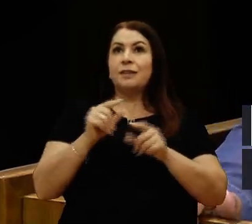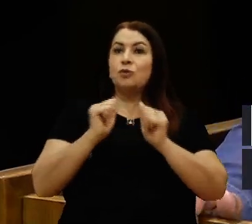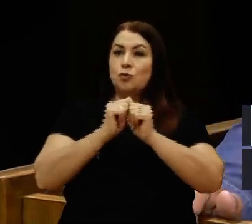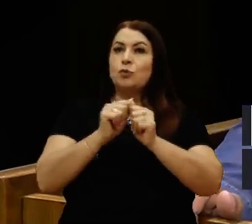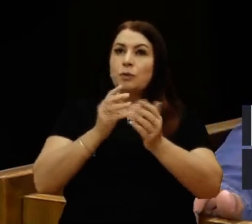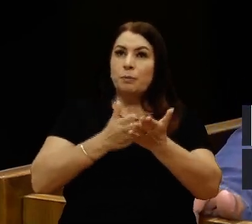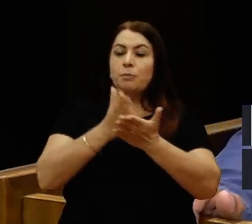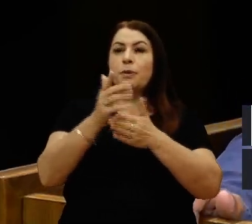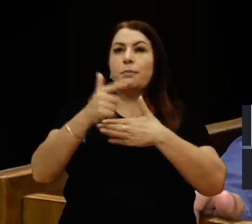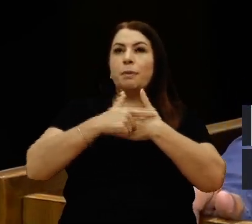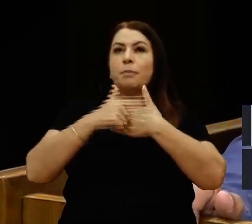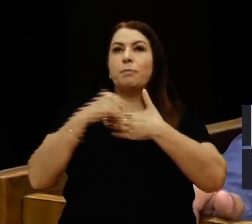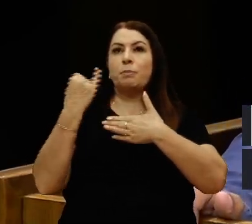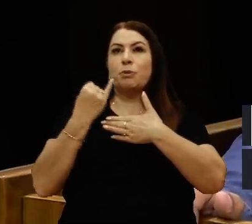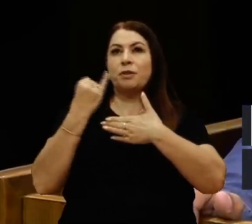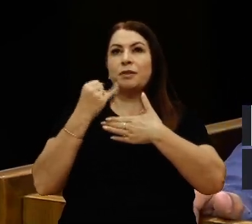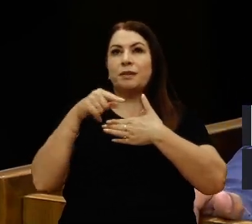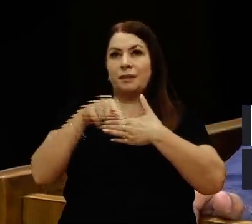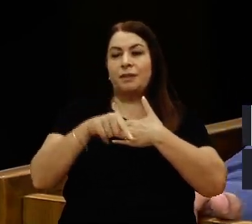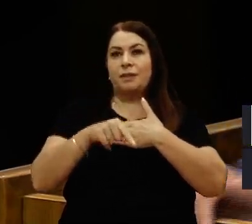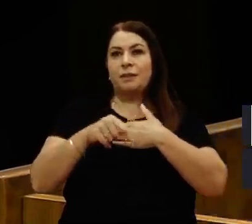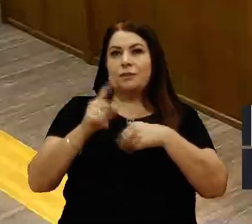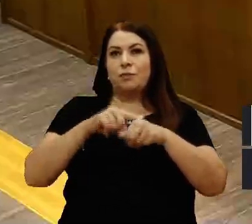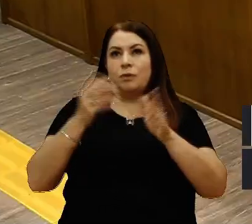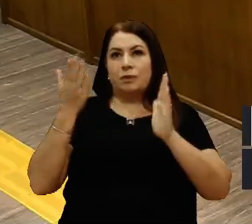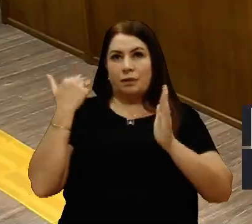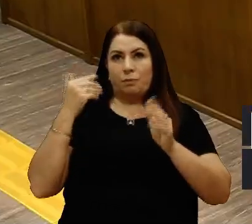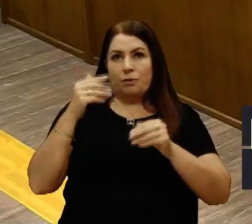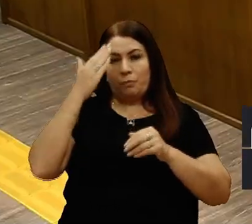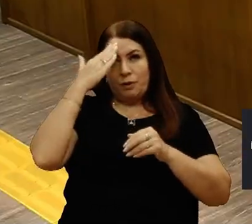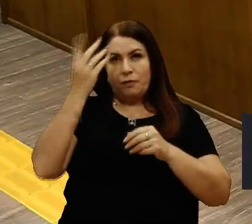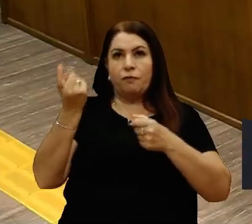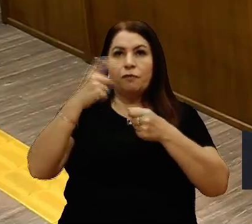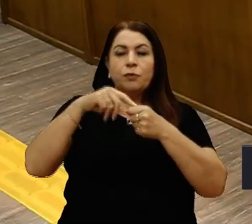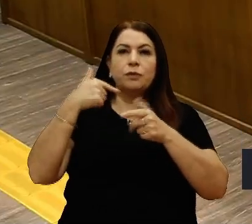que cumpriram um papel muito importante à sua época. Muito obrigado. Devolvo os trabalhos ao presidente.